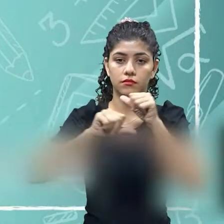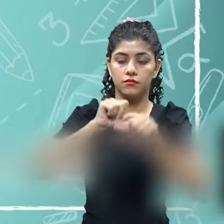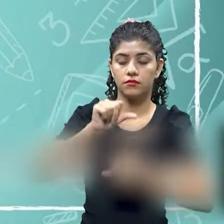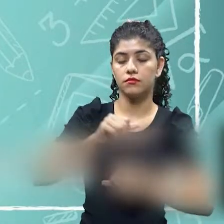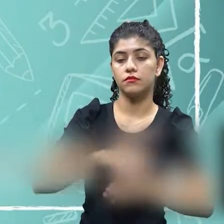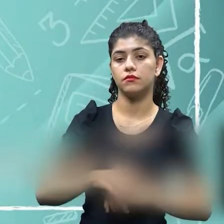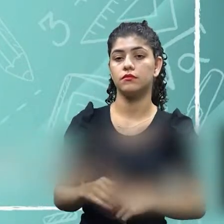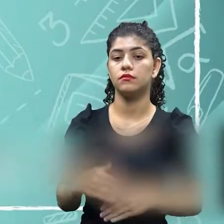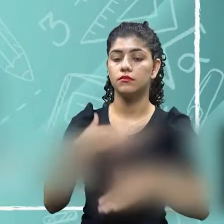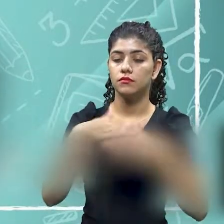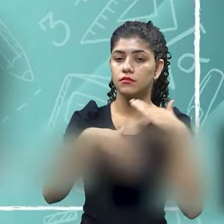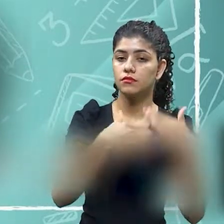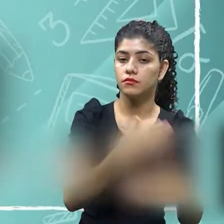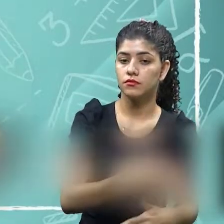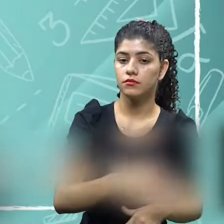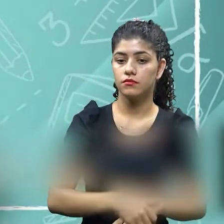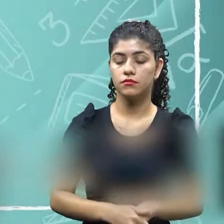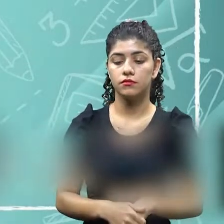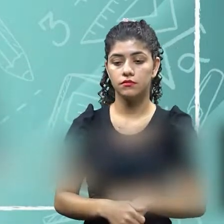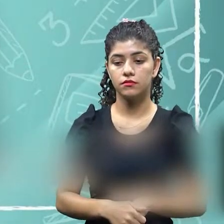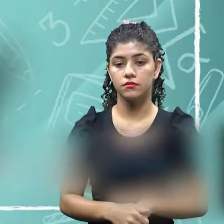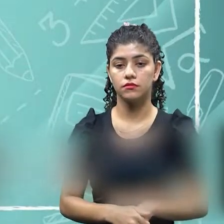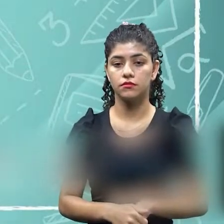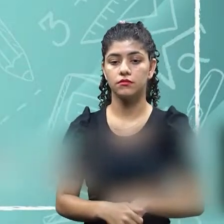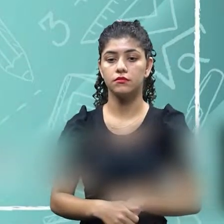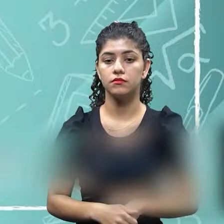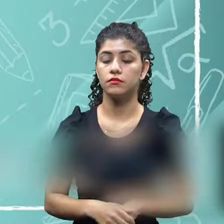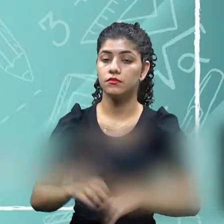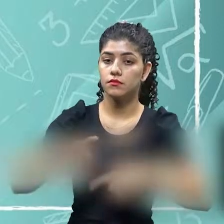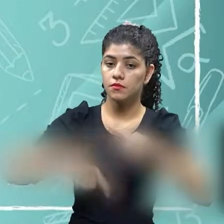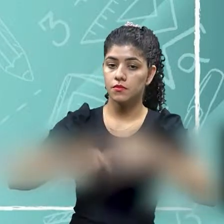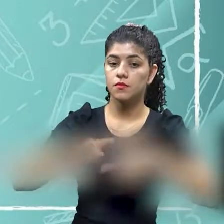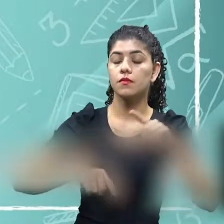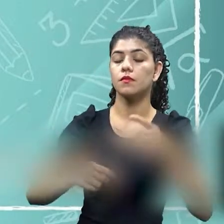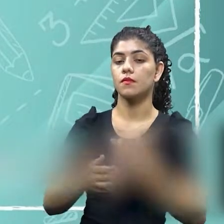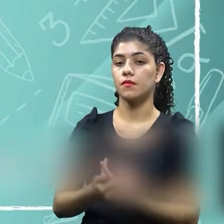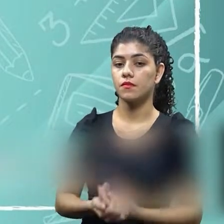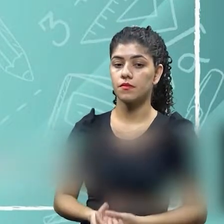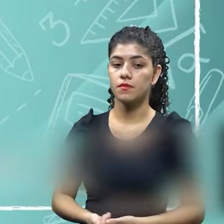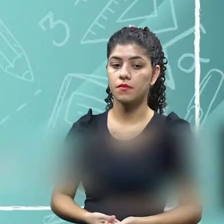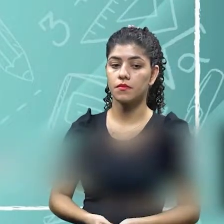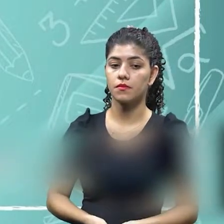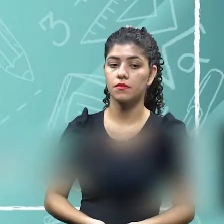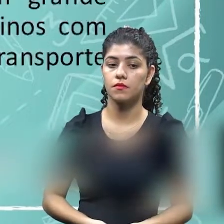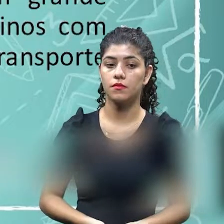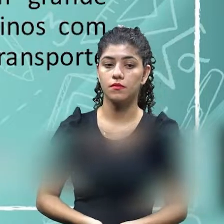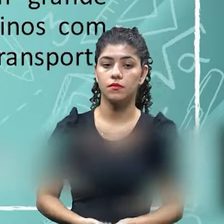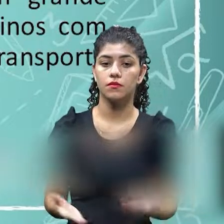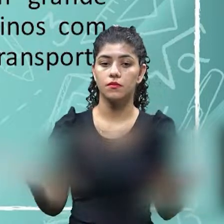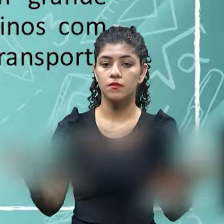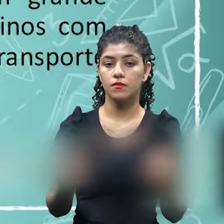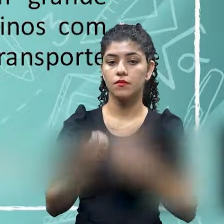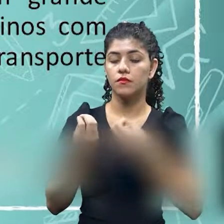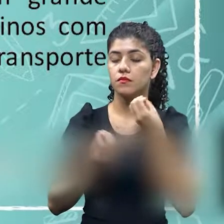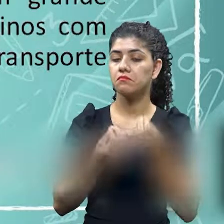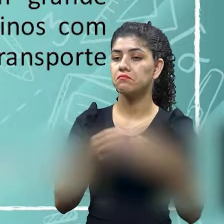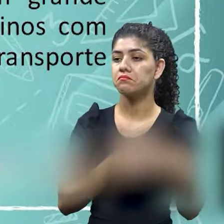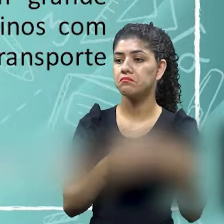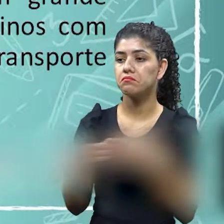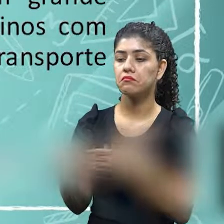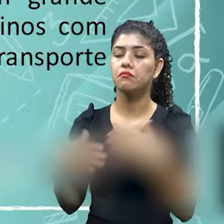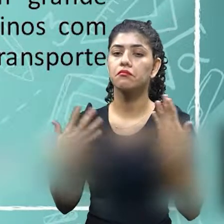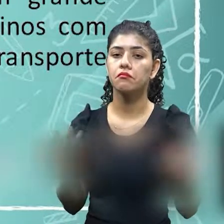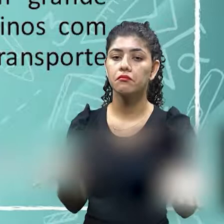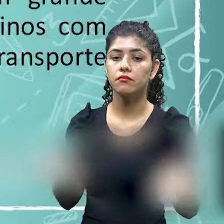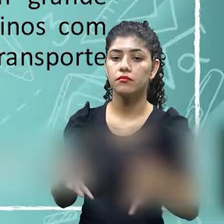nessas mudanças, referente ao processo de importar e exportar produtos, materiais e matéria-primas. Quais são os meios de